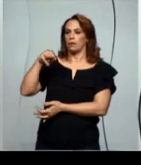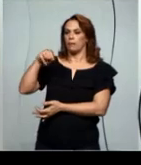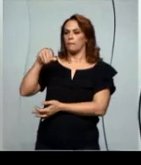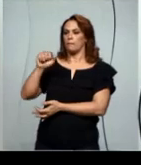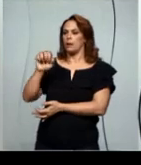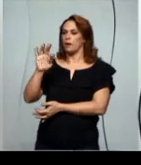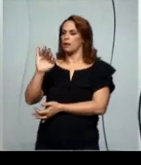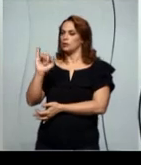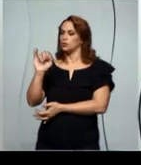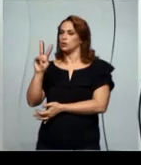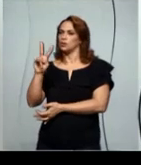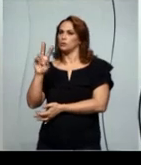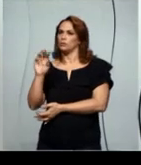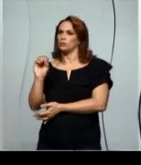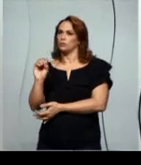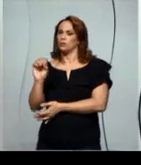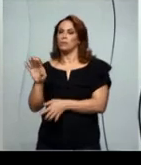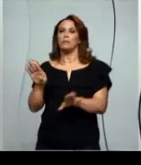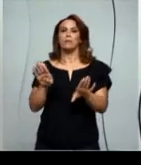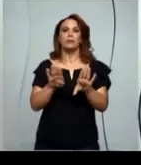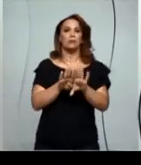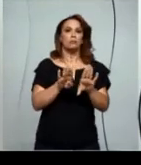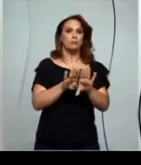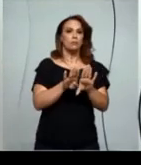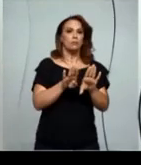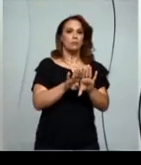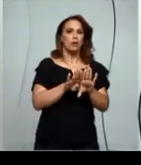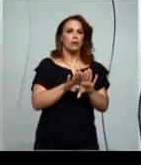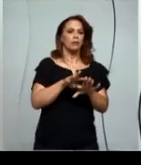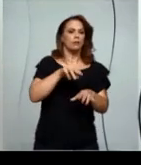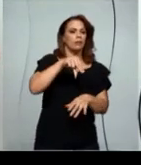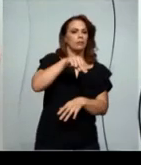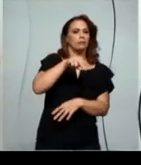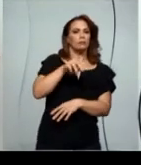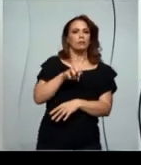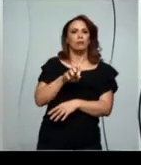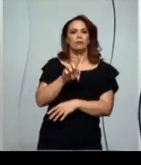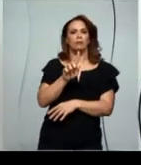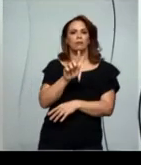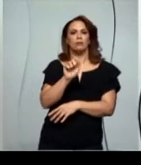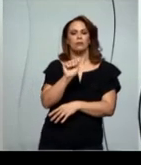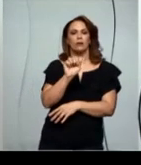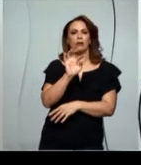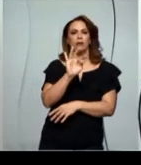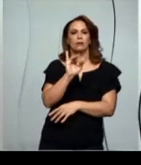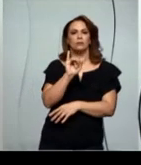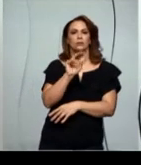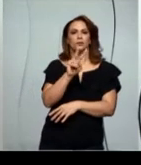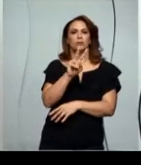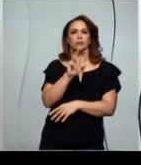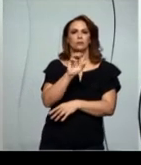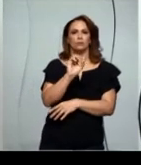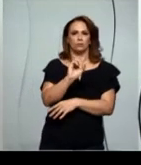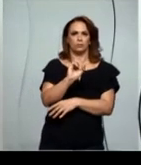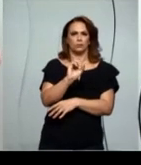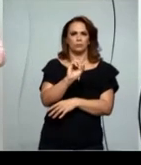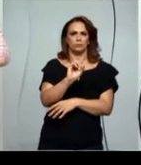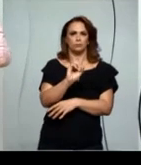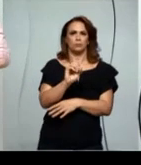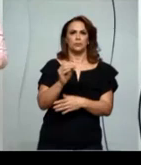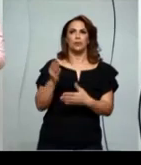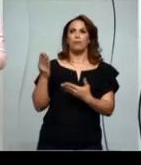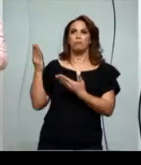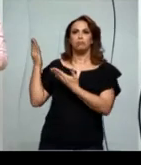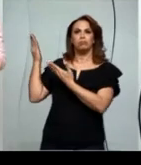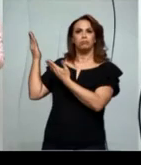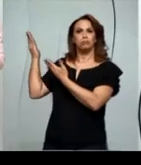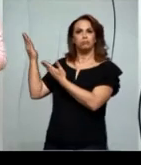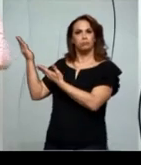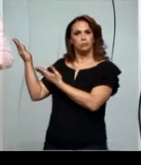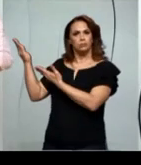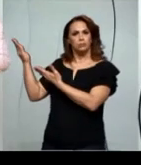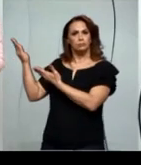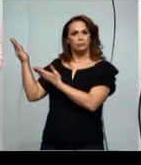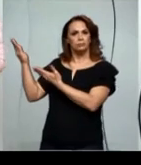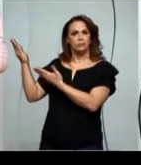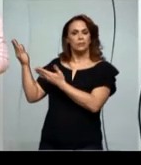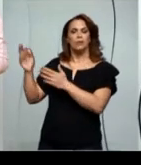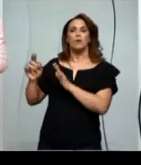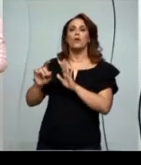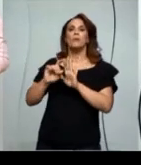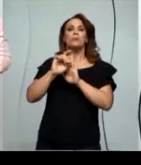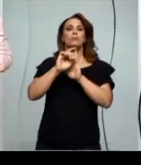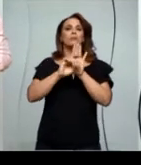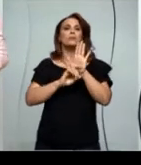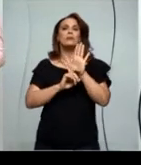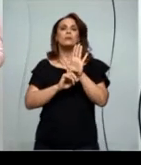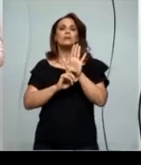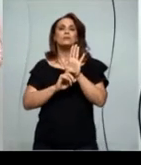para vocês um texto falando sobre crescimento. Por que o crescimento ele deve ser importante para